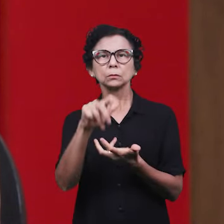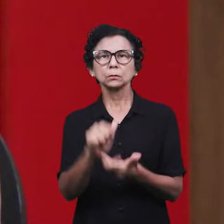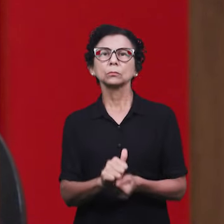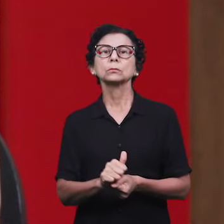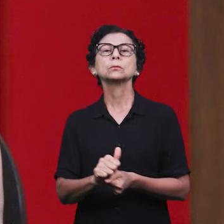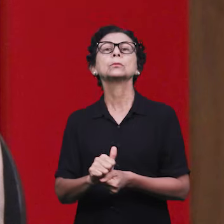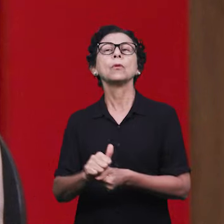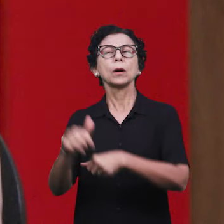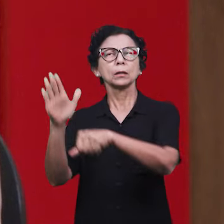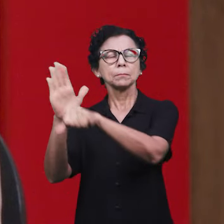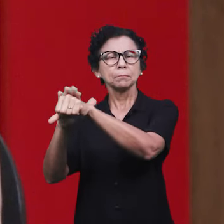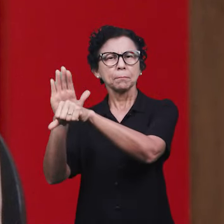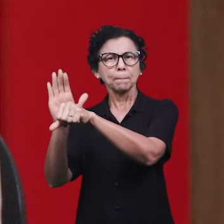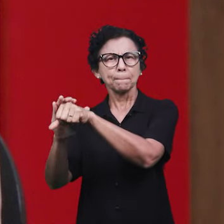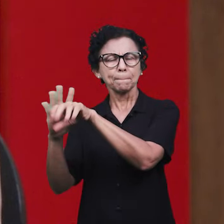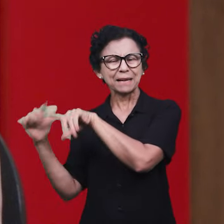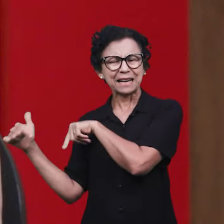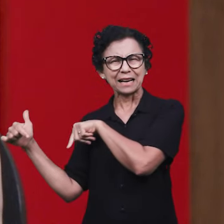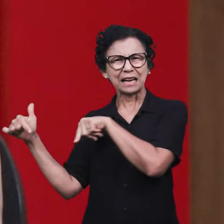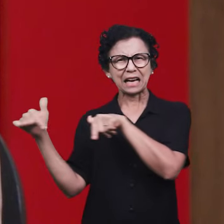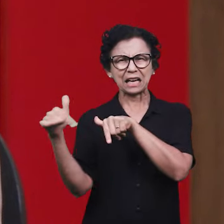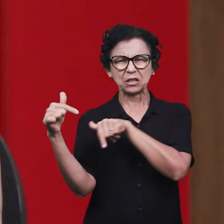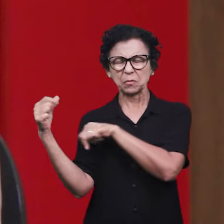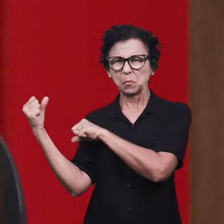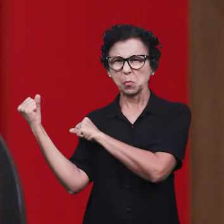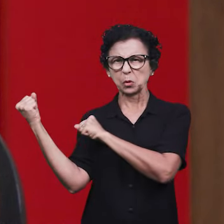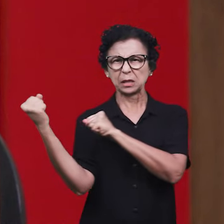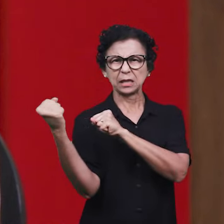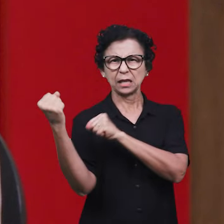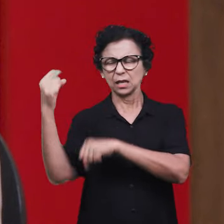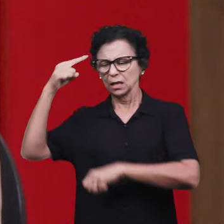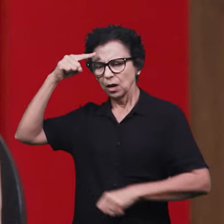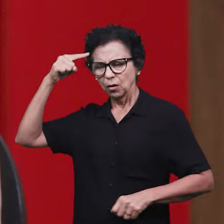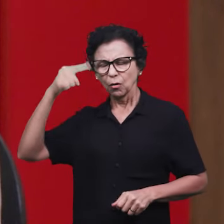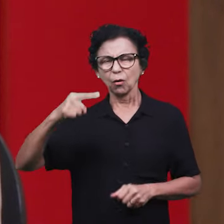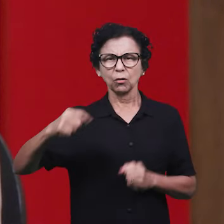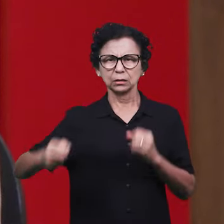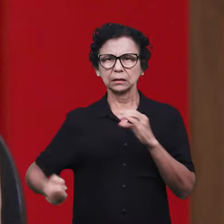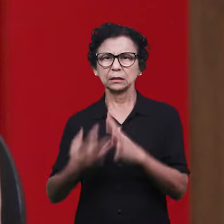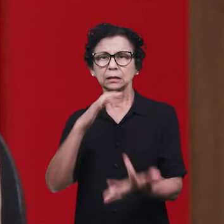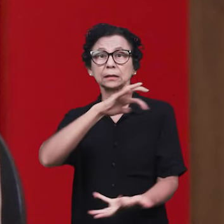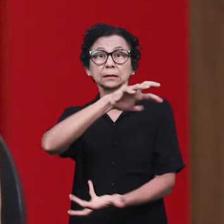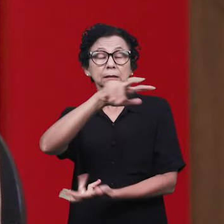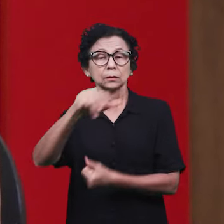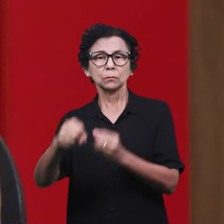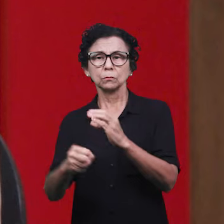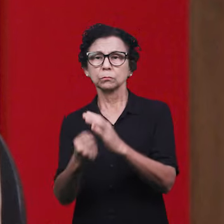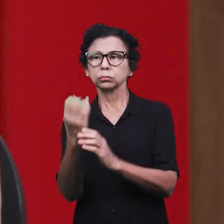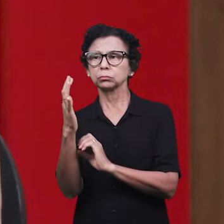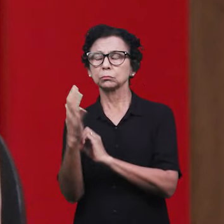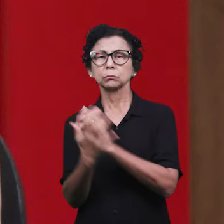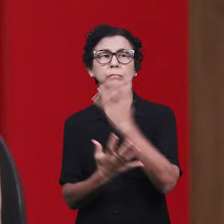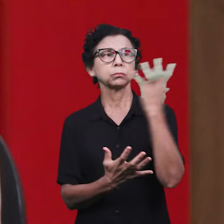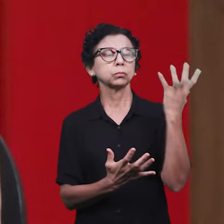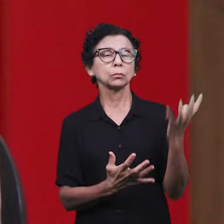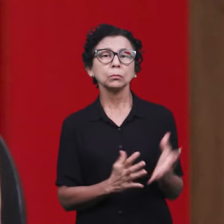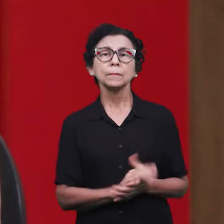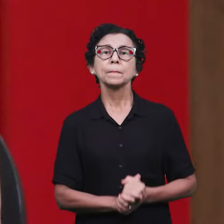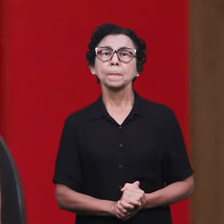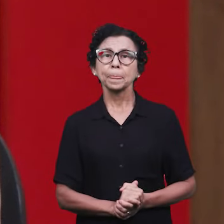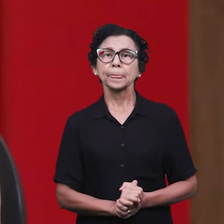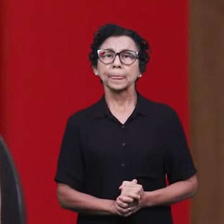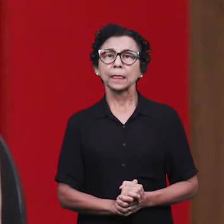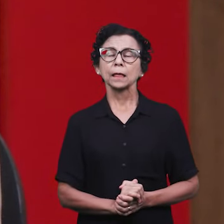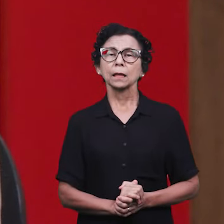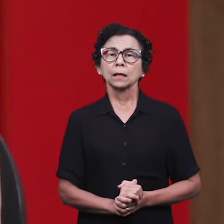realiza, opera a obra da criação, ele estabelece tudo, né? Para a glória do próprio Filho,